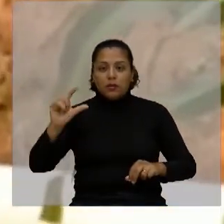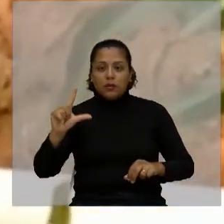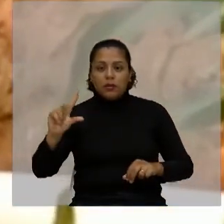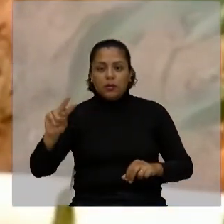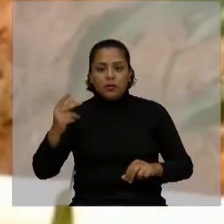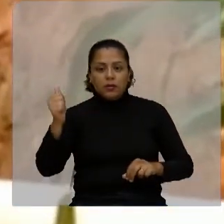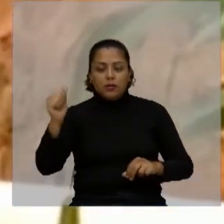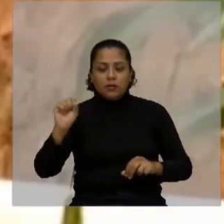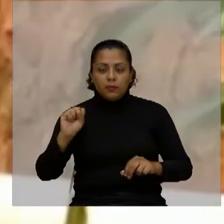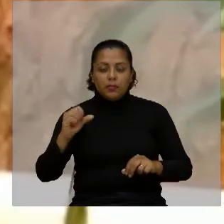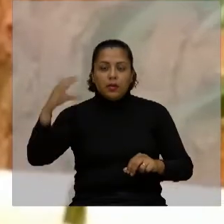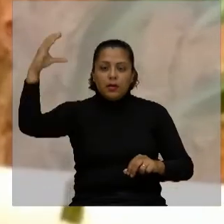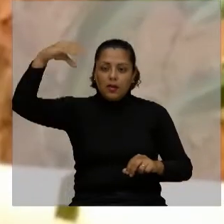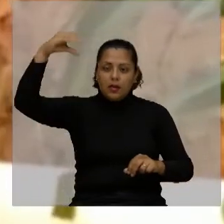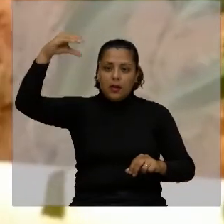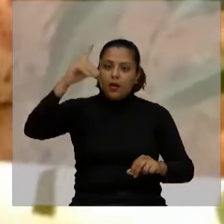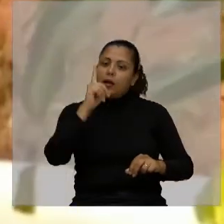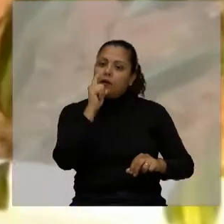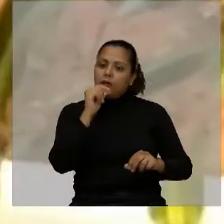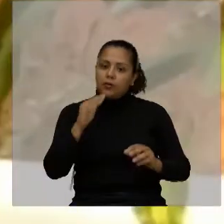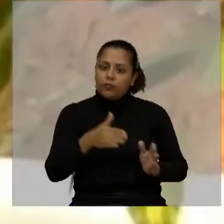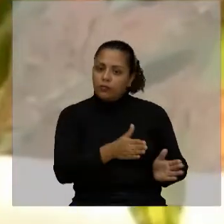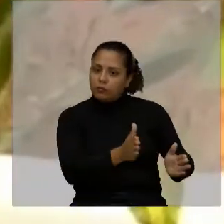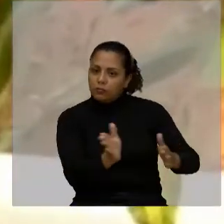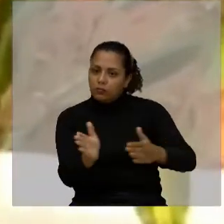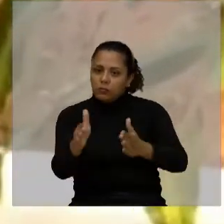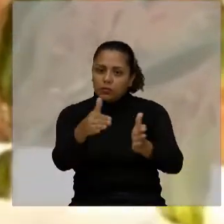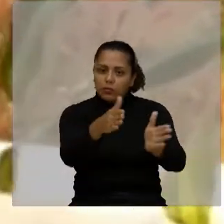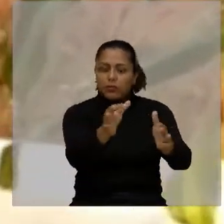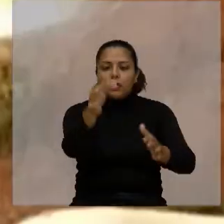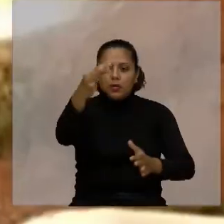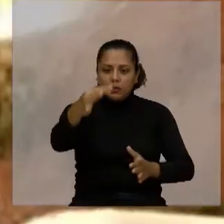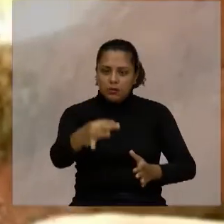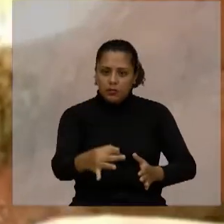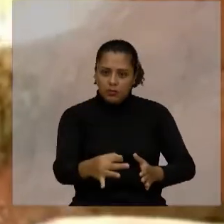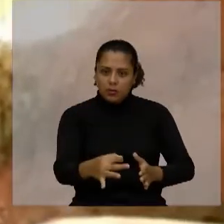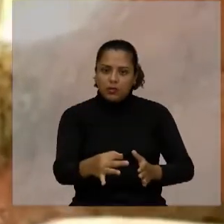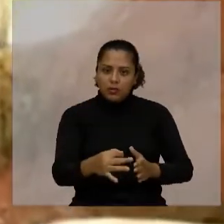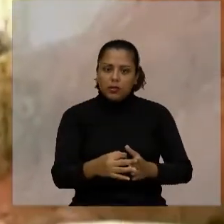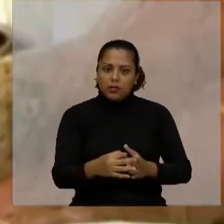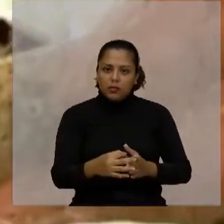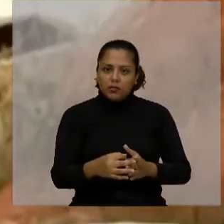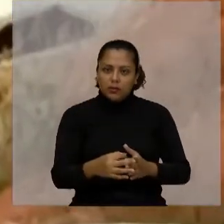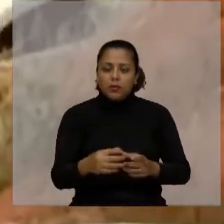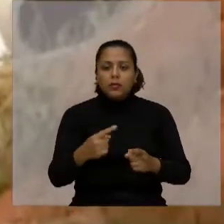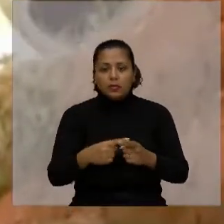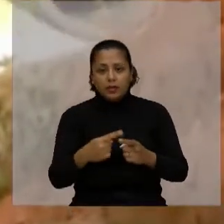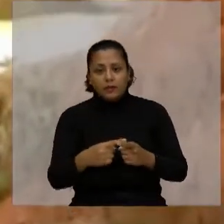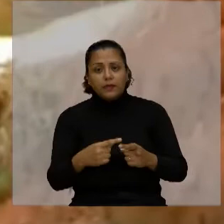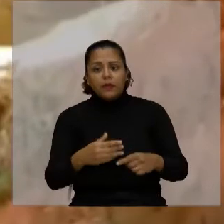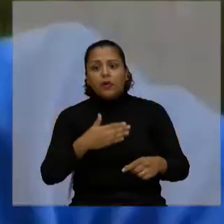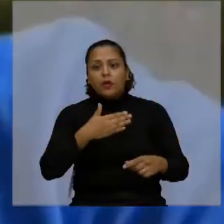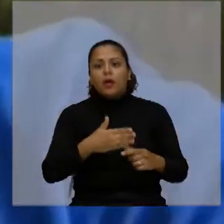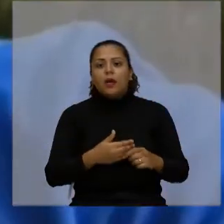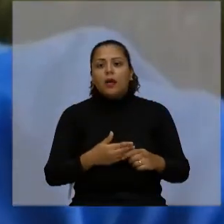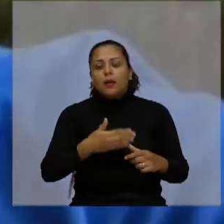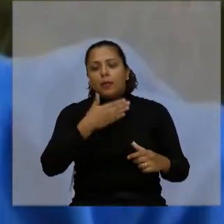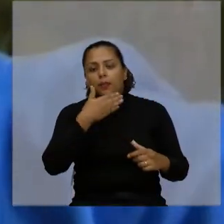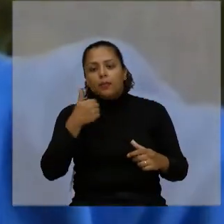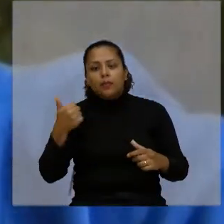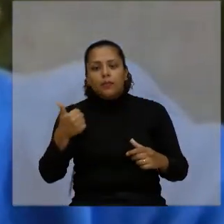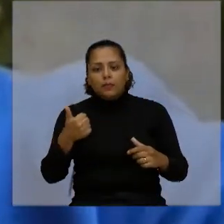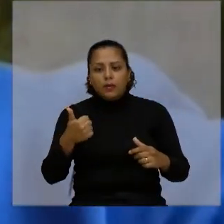caminho normalmente, né? Sendo desviado aqui da travessa, trazendo então uma qualidade para os